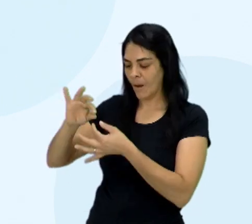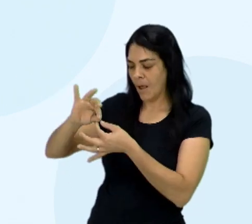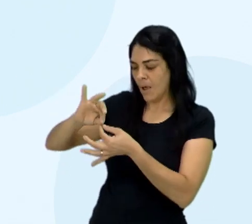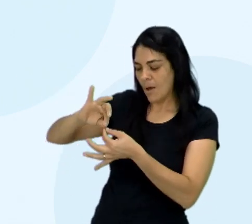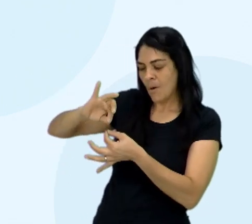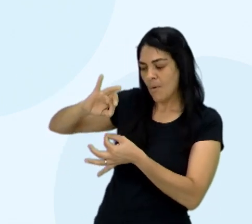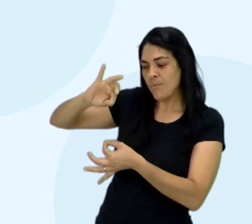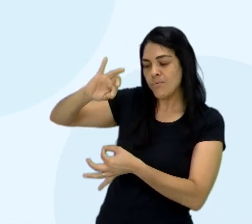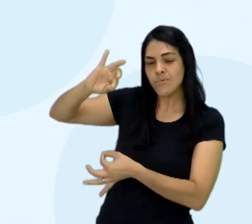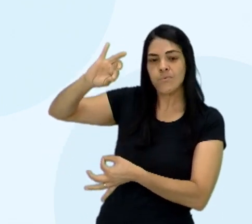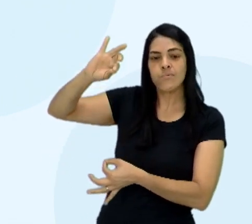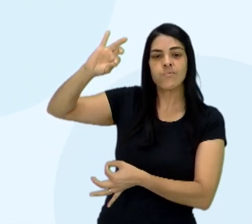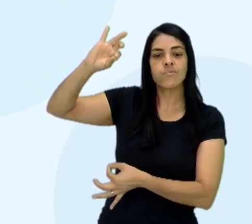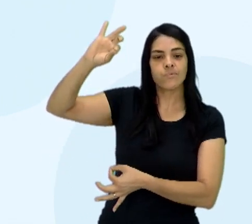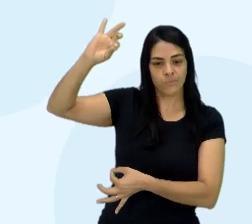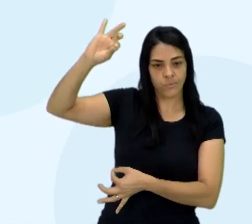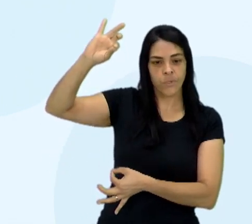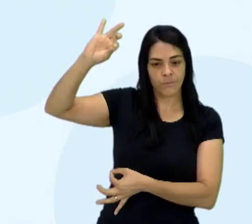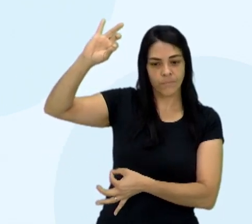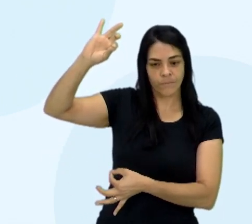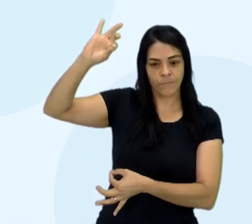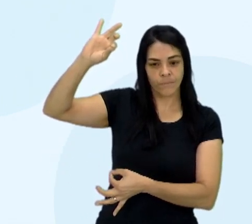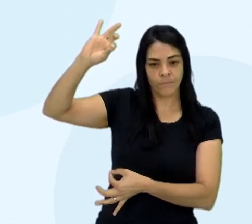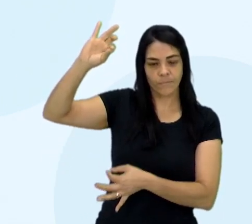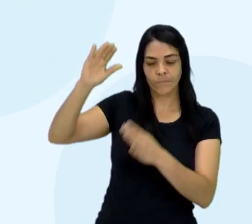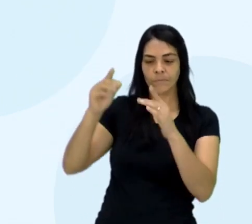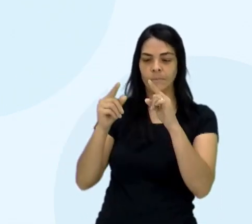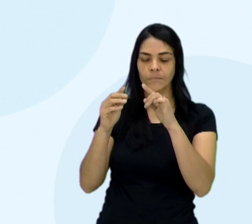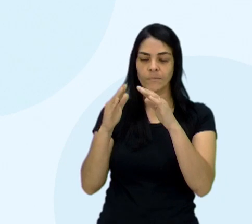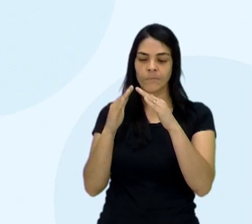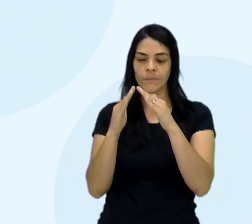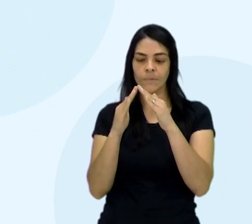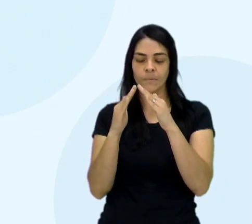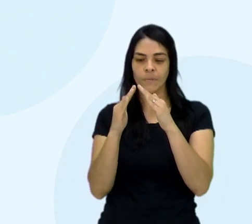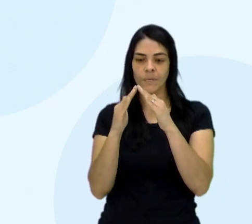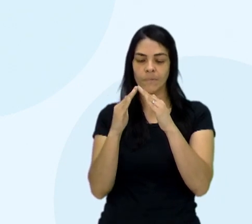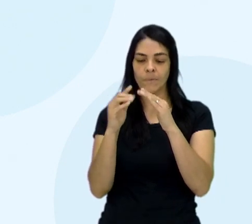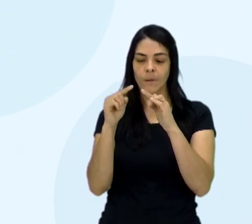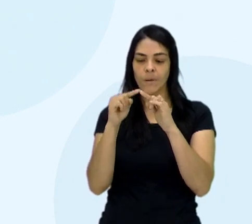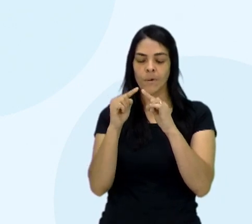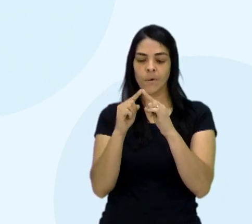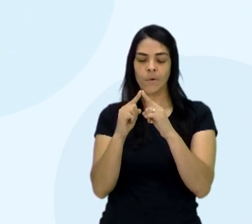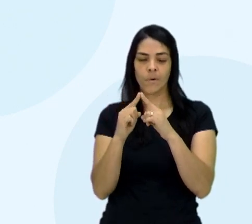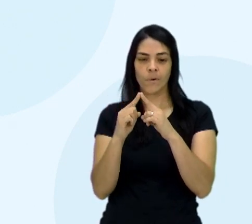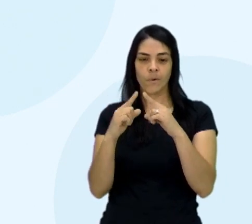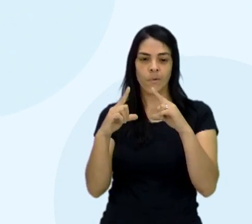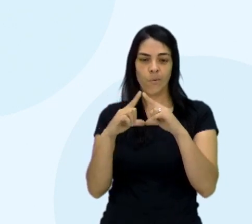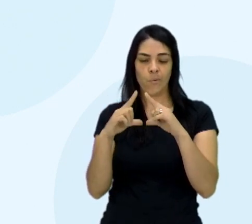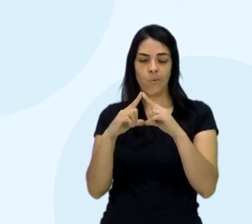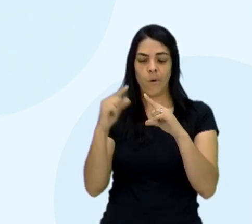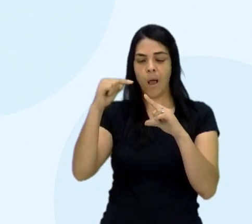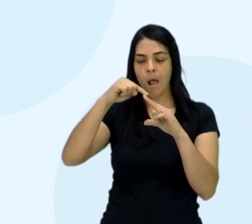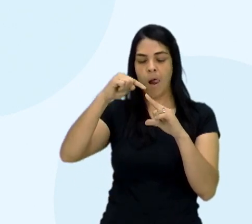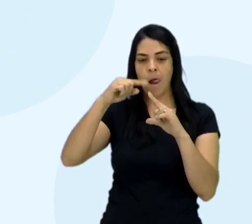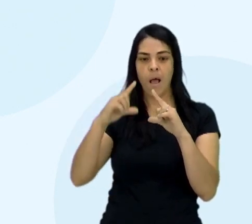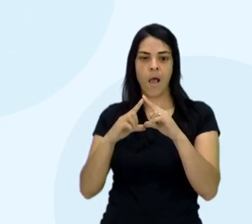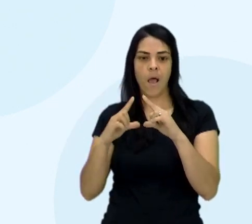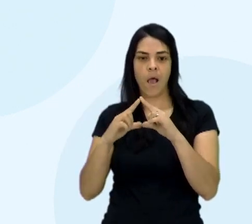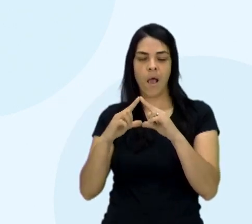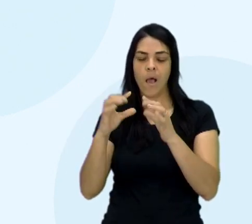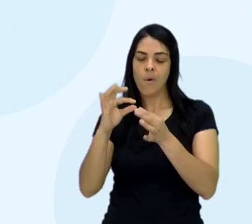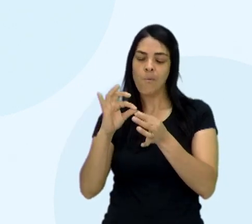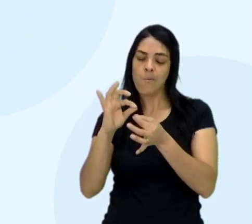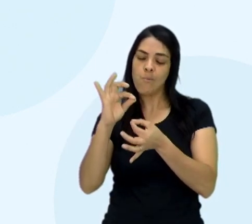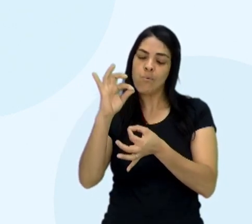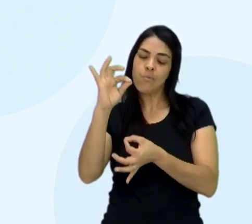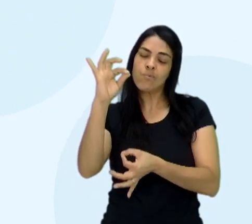da pirâmide quanto da estaquinha. A gente tem um negócio aí, né, chamado de teorema de Tales, ó. Pensando aqui,